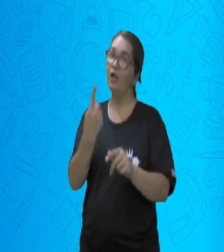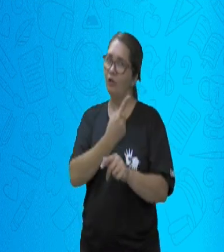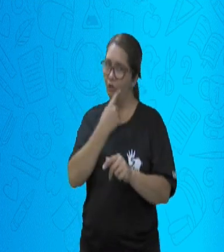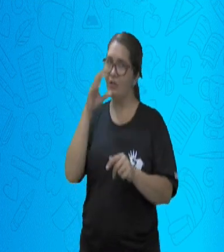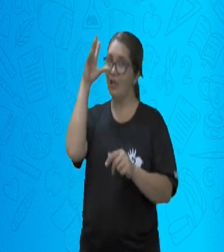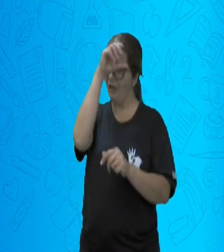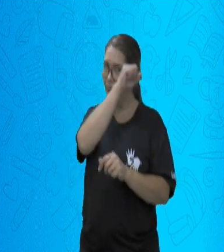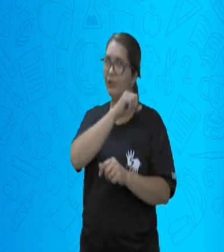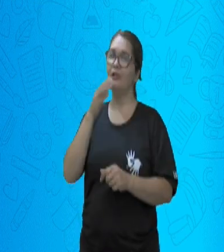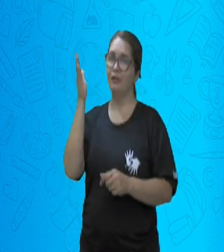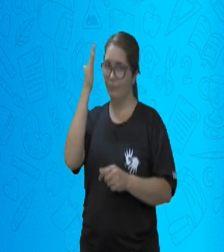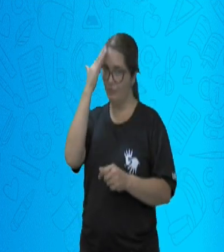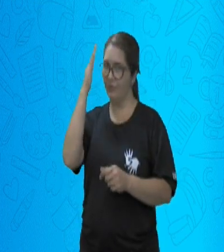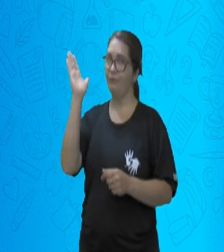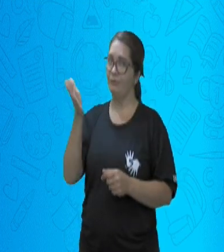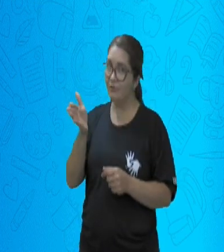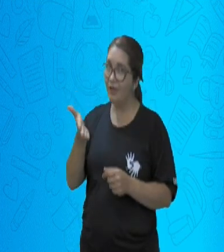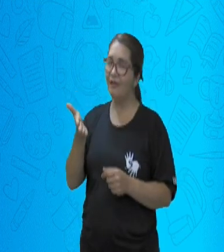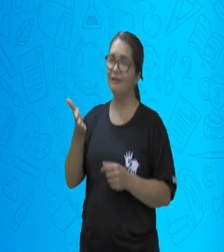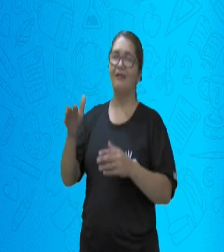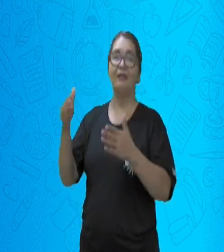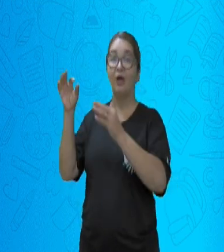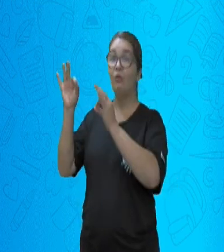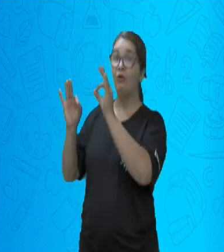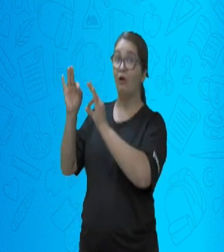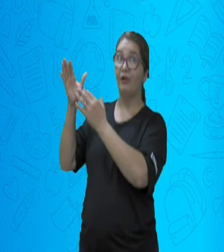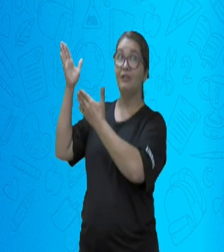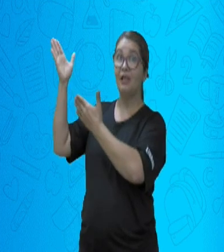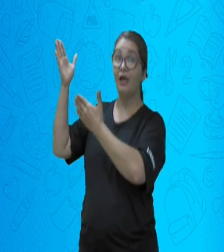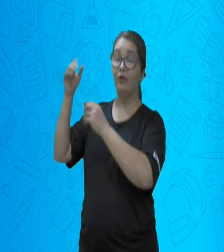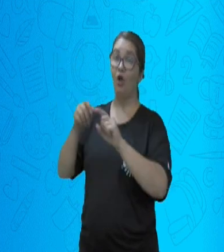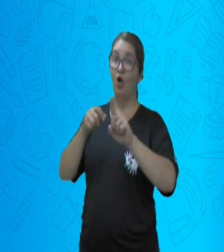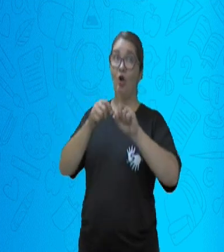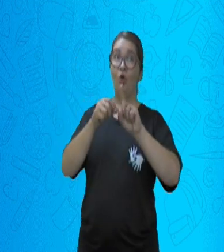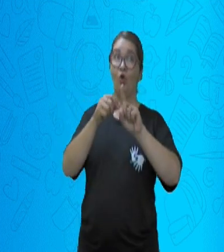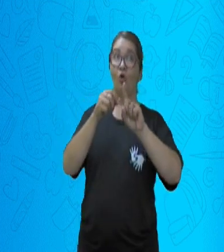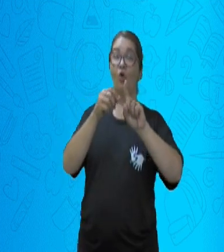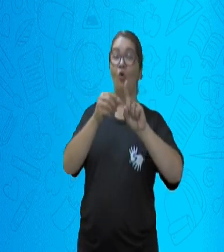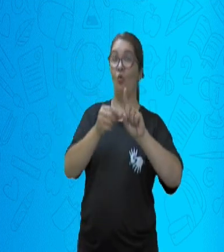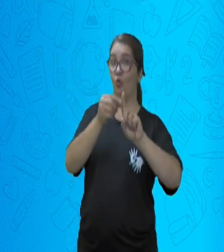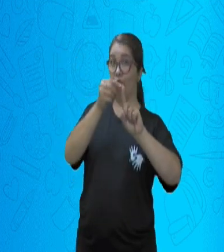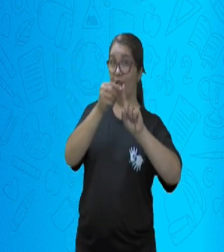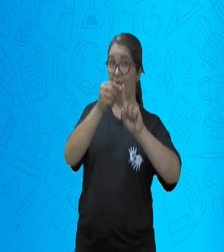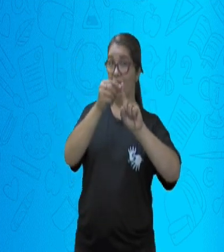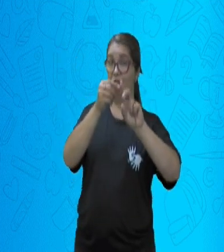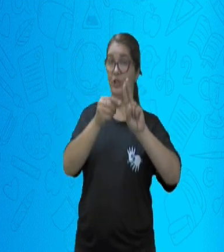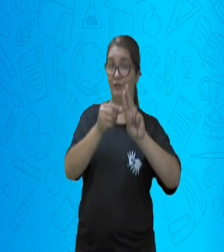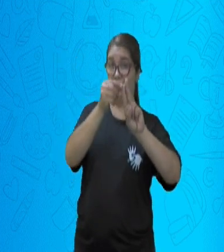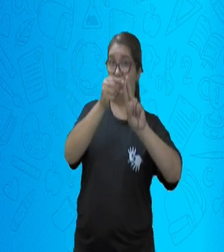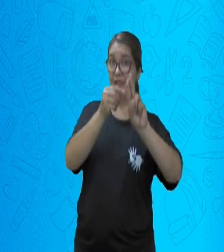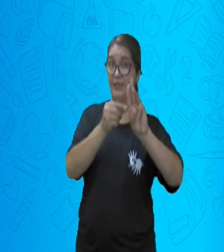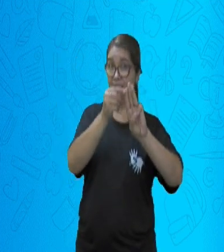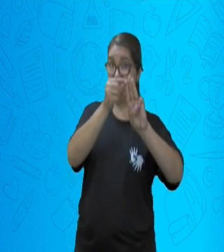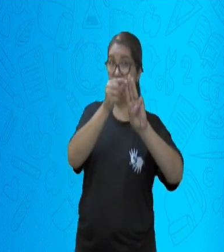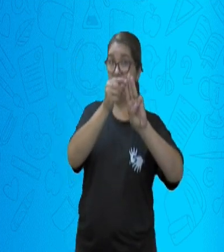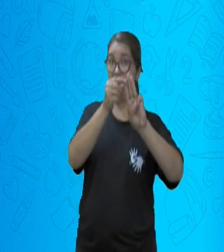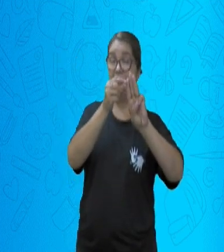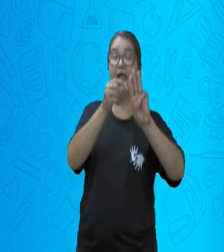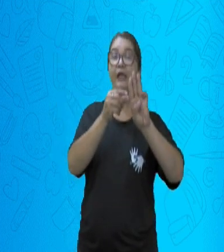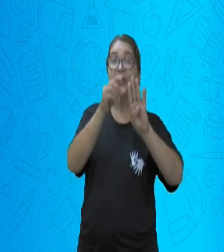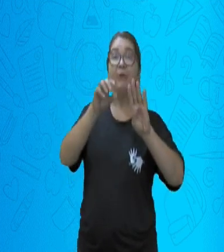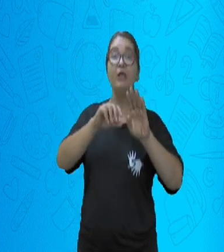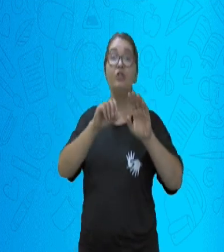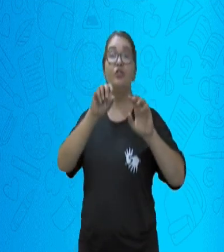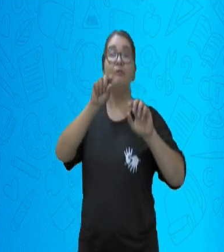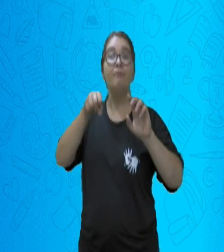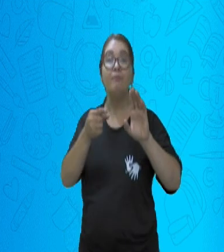Então, aqui eu fiz a divisão para entender melhor. Unidades, dezenas, centenas e unidades de milhar. Vamos começar